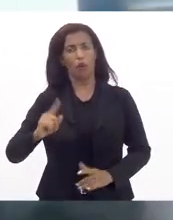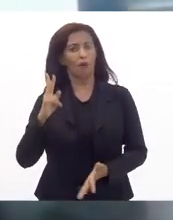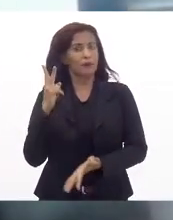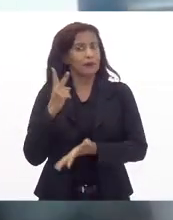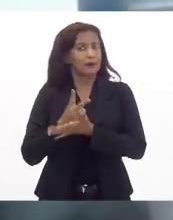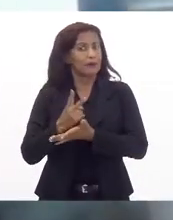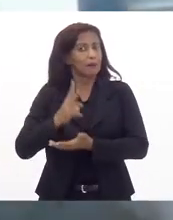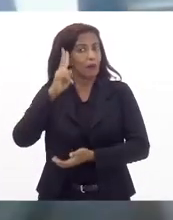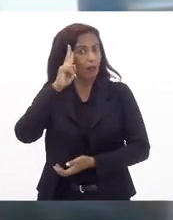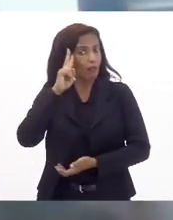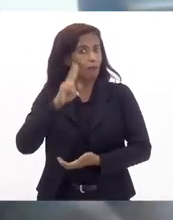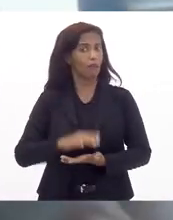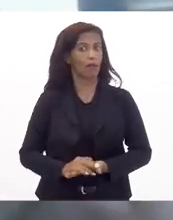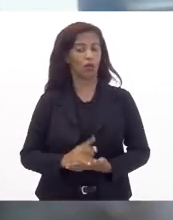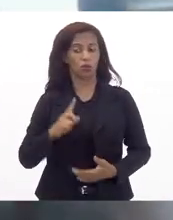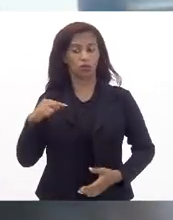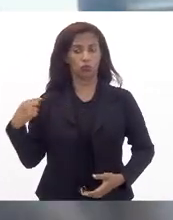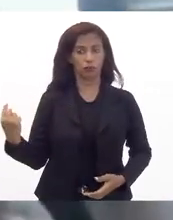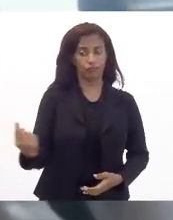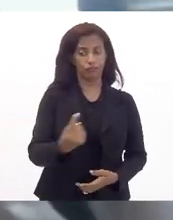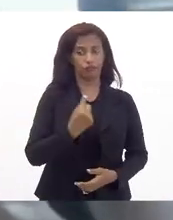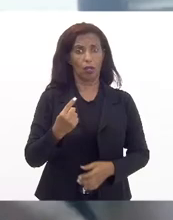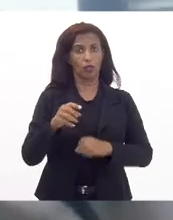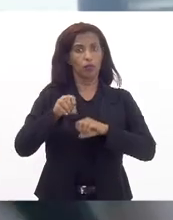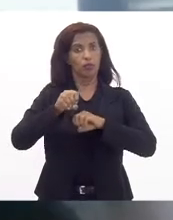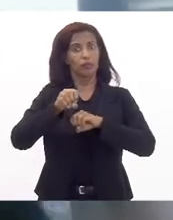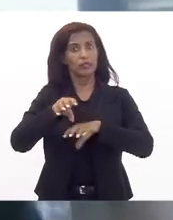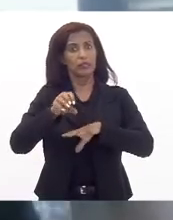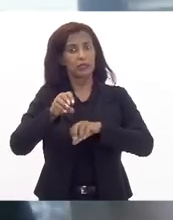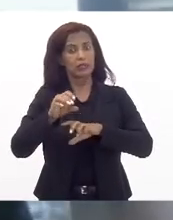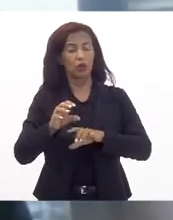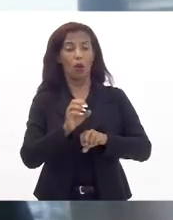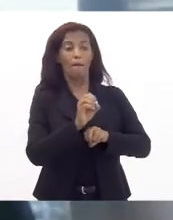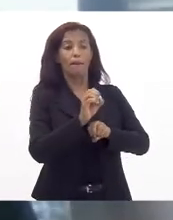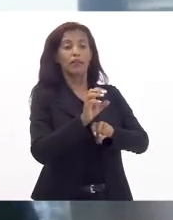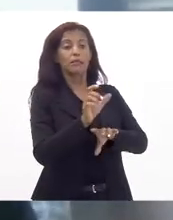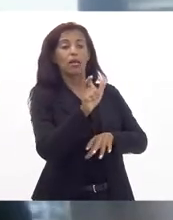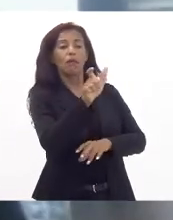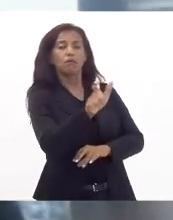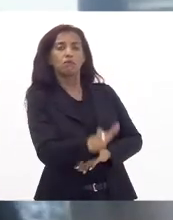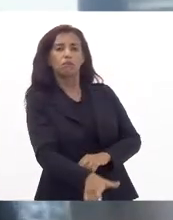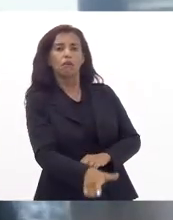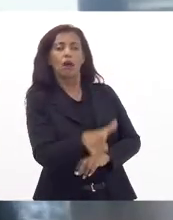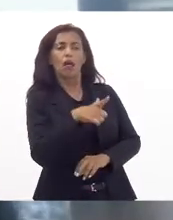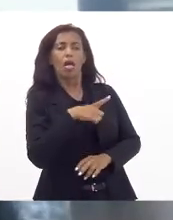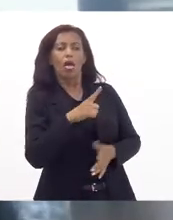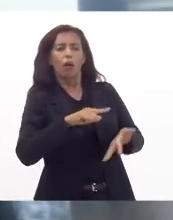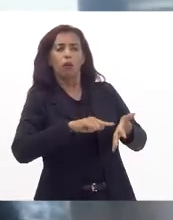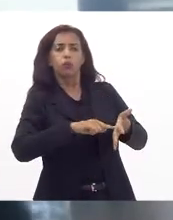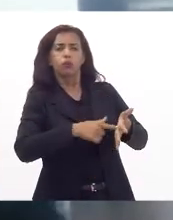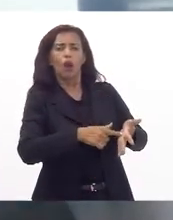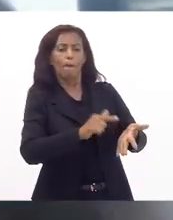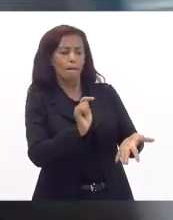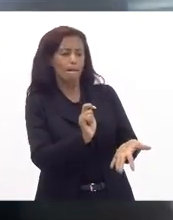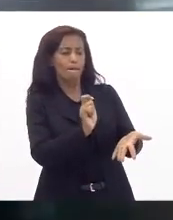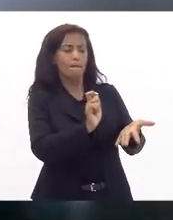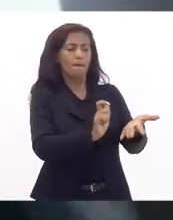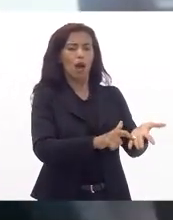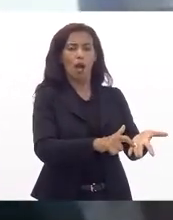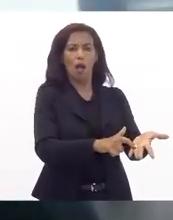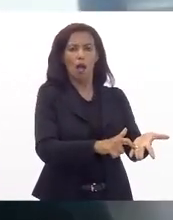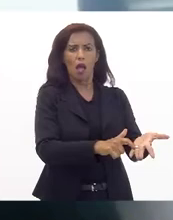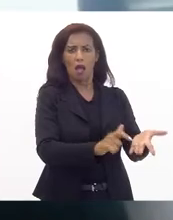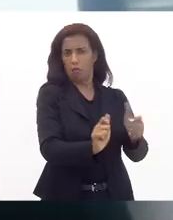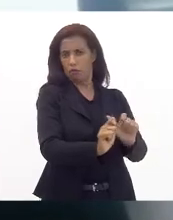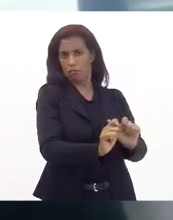sempre se dentro nós o ensino não é para ensinar alguém apertando a tecla é uma